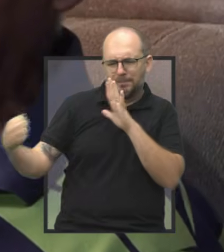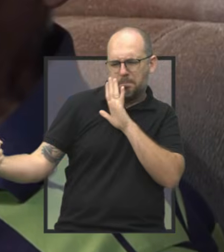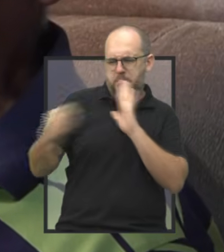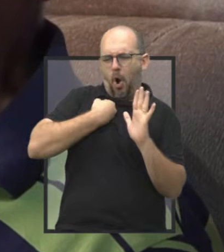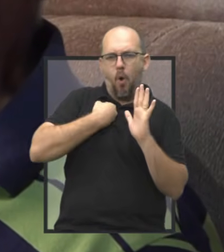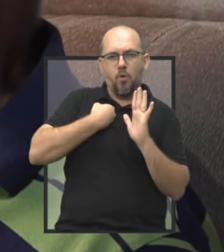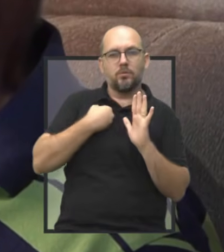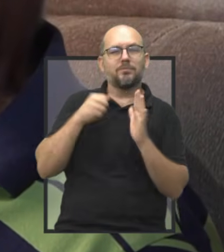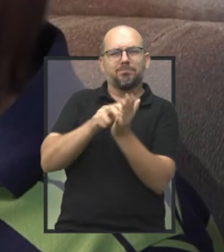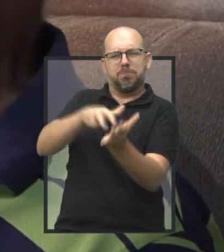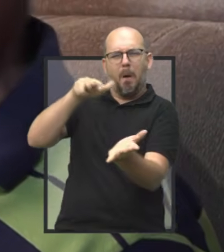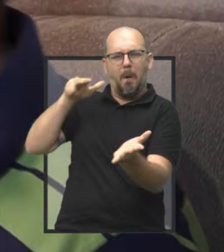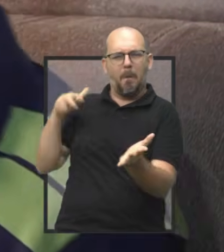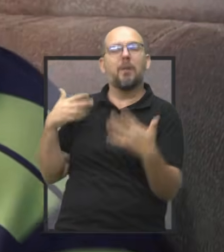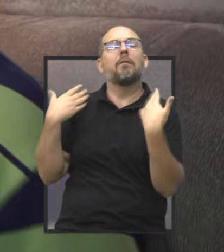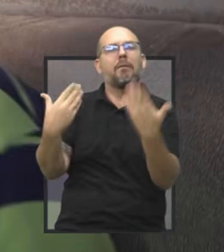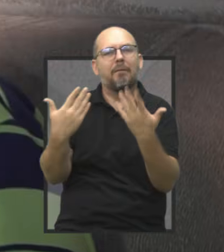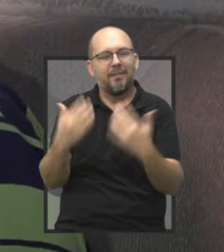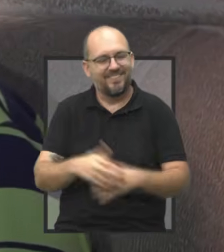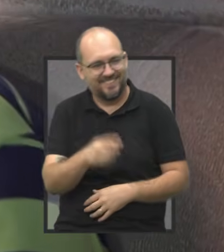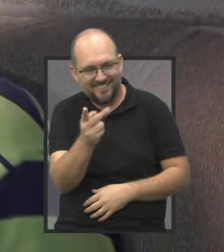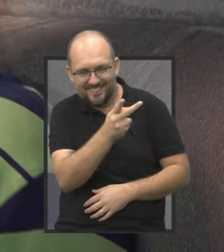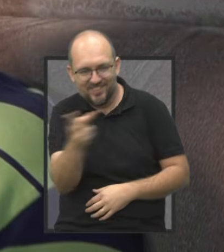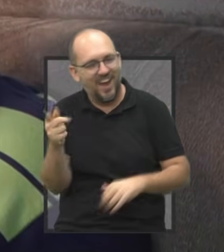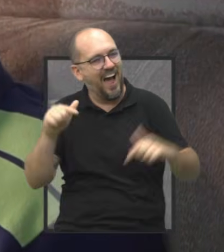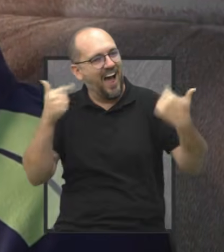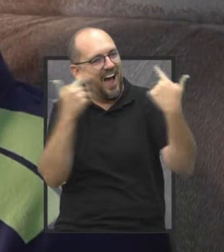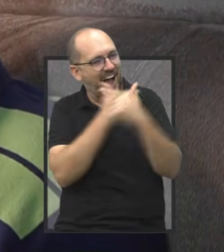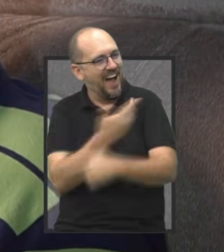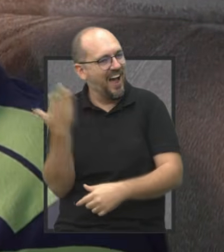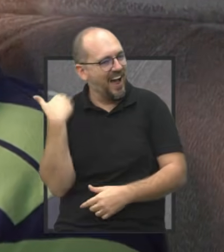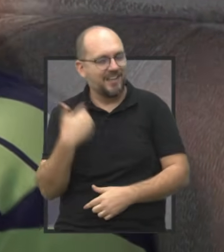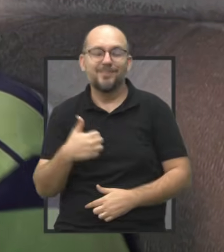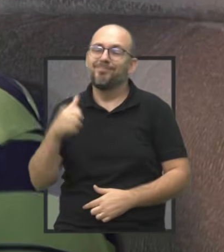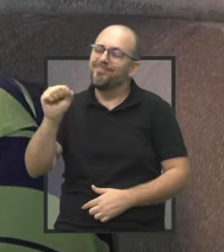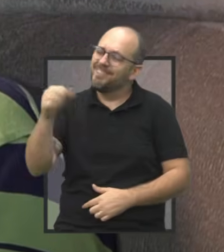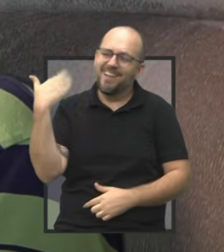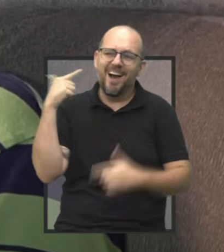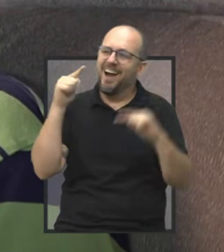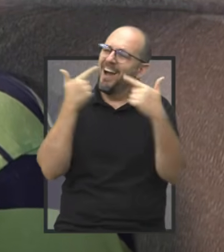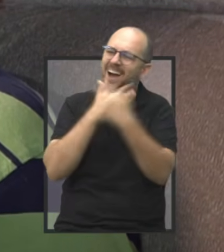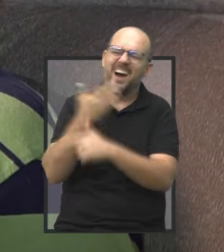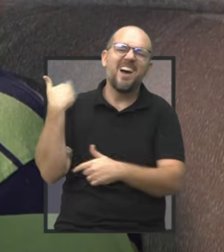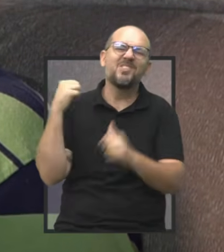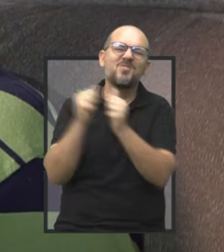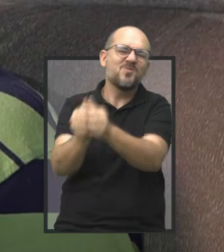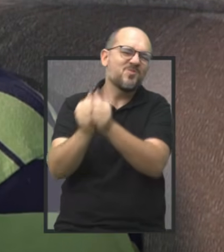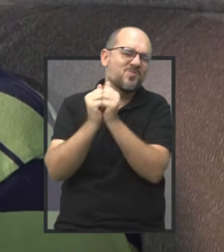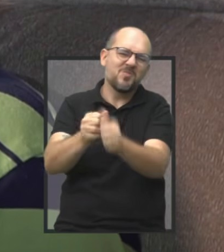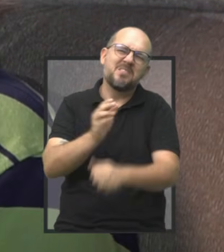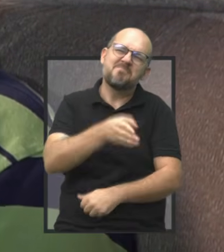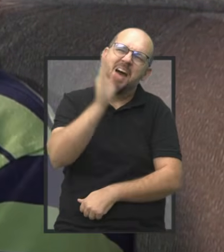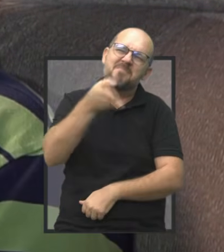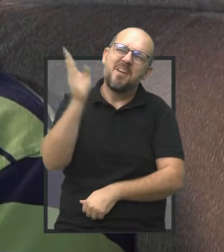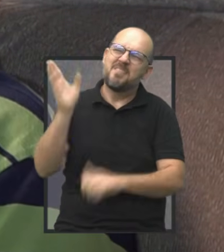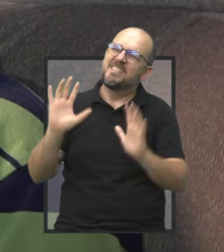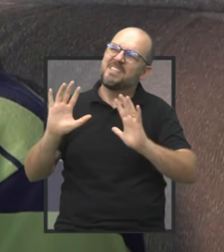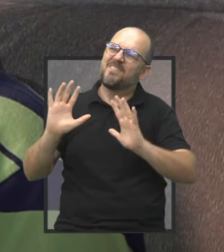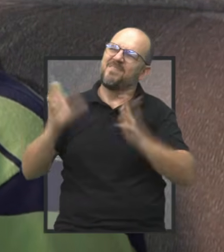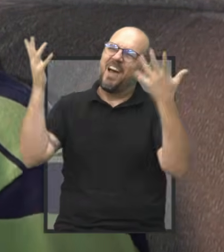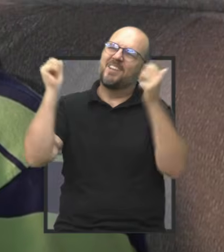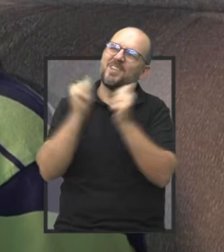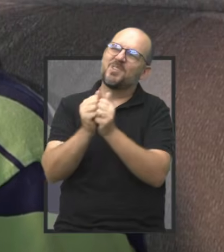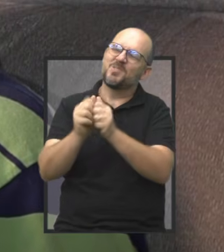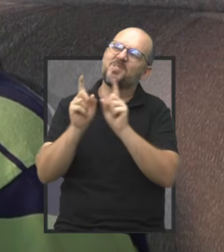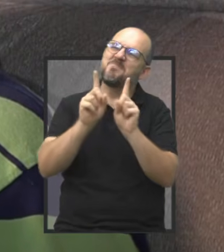Aquela dor do soco que eu levei. Vocês se divertiram bastante. Se divertia, todo mundo ia nos grises, nessas festas